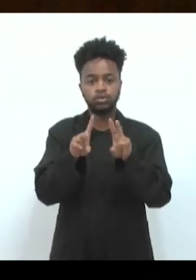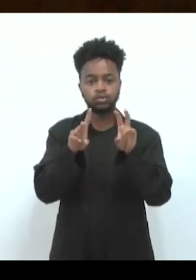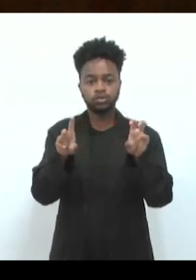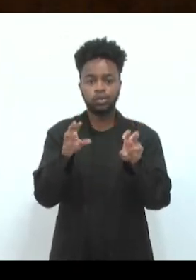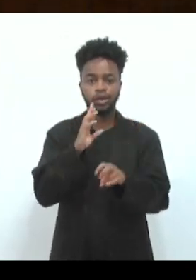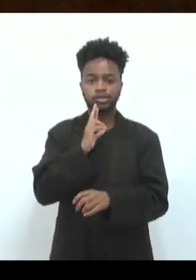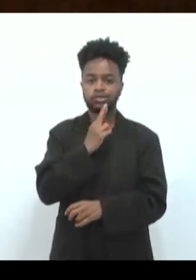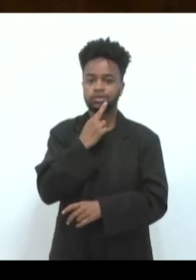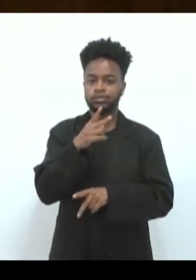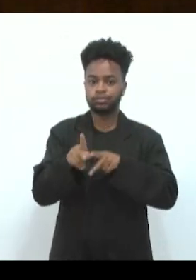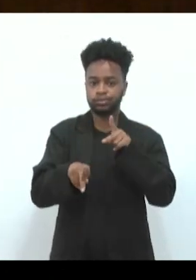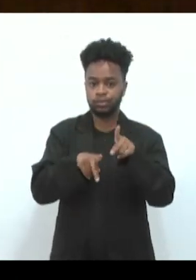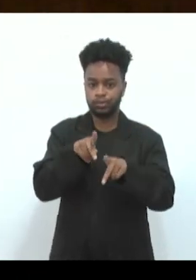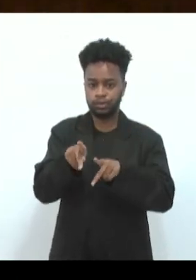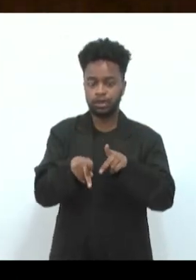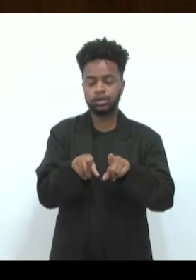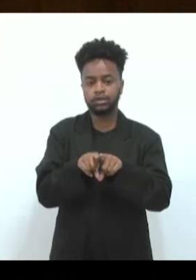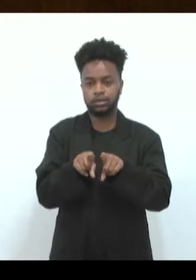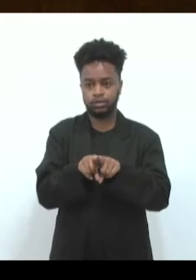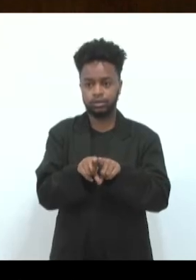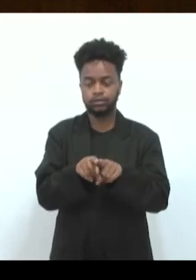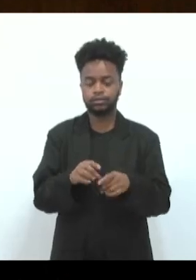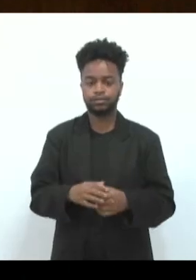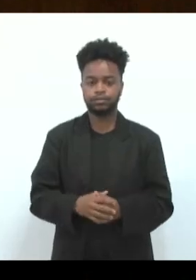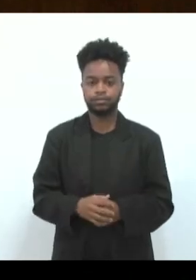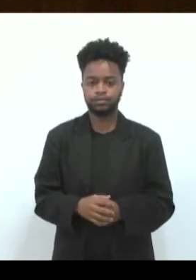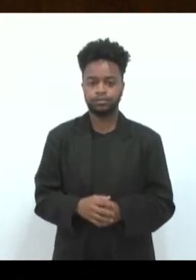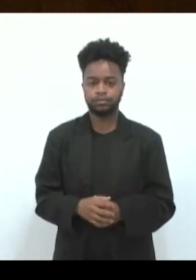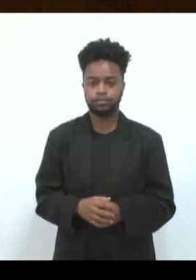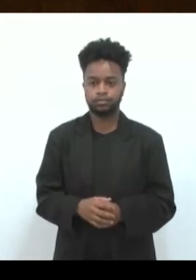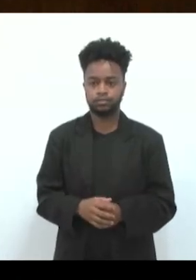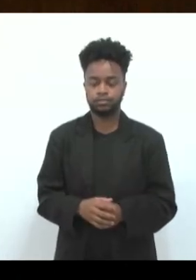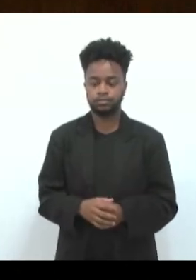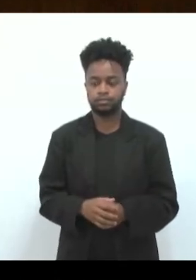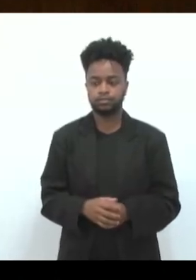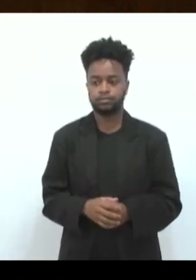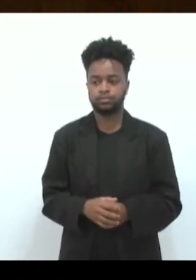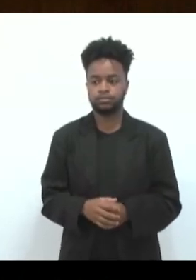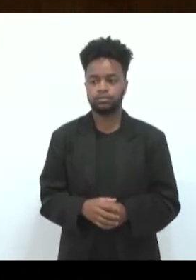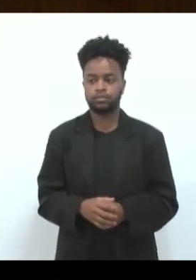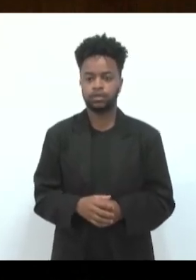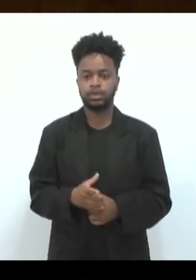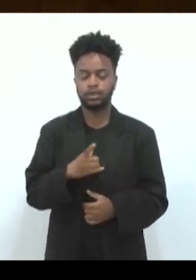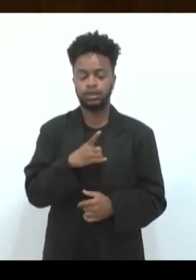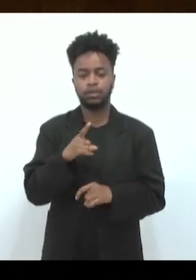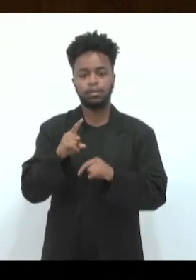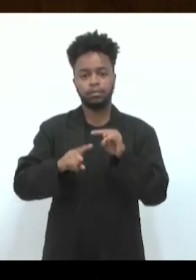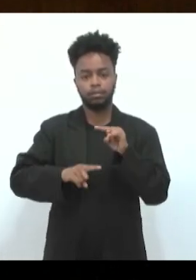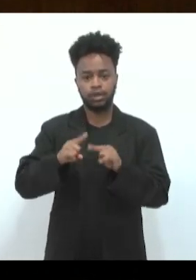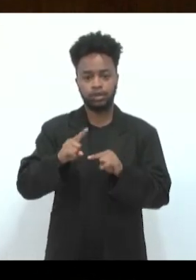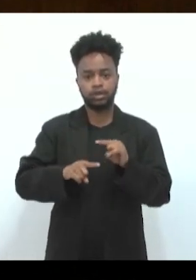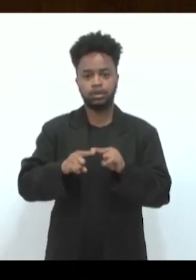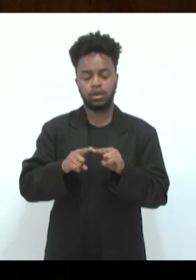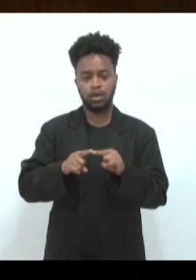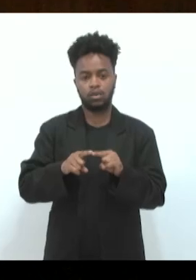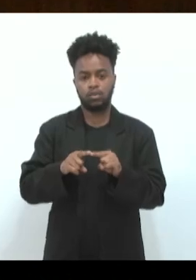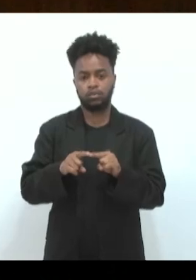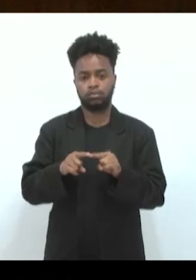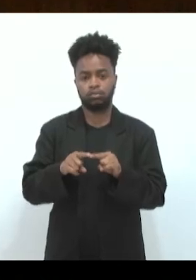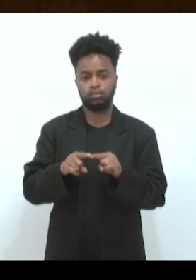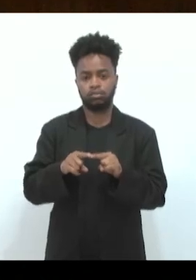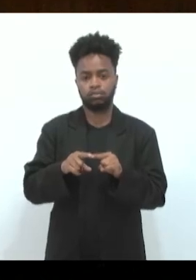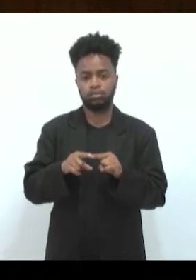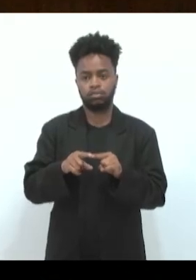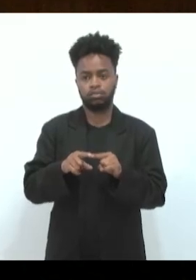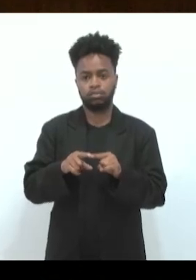restaurantes populares também terem, presidenta, esses produtos, né? Que